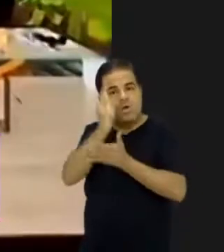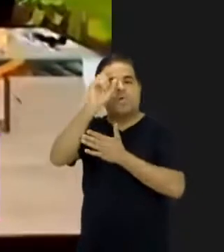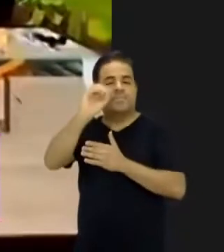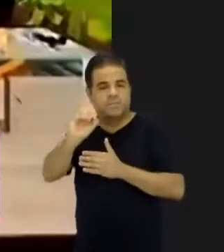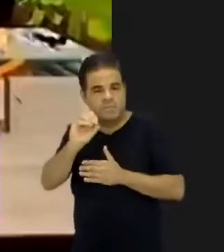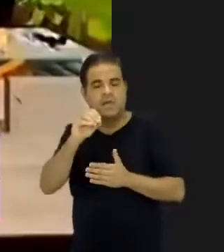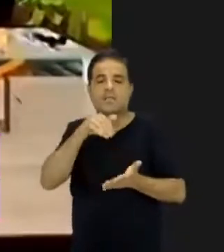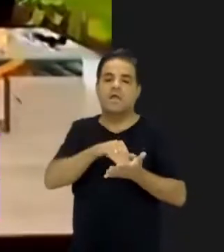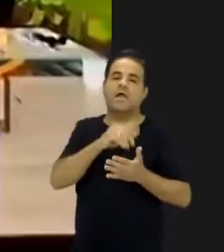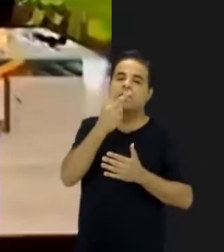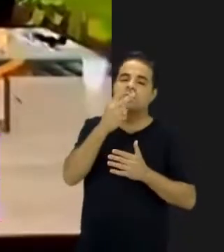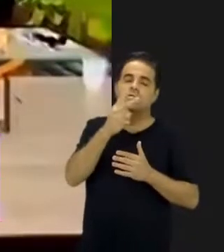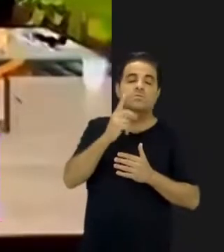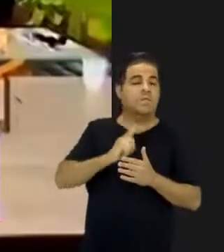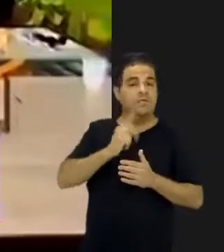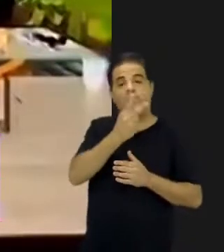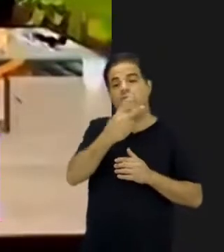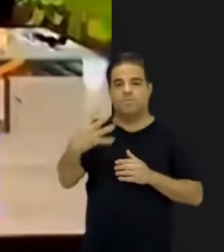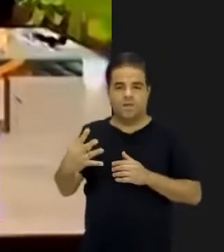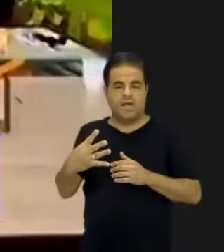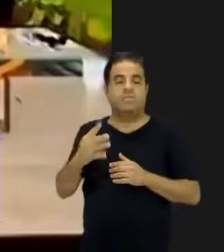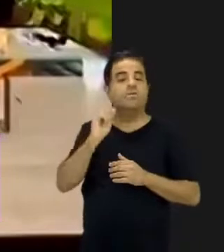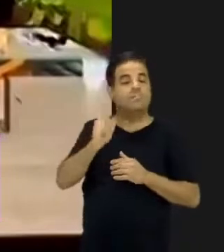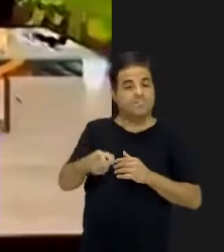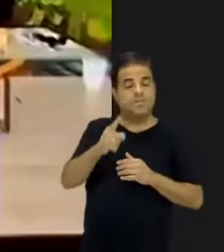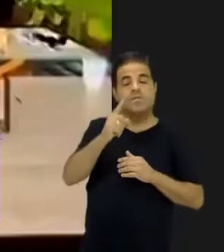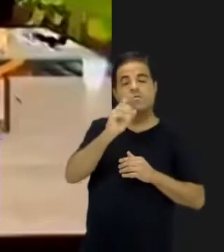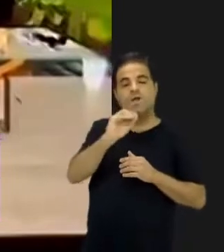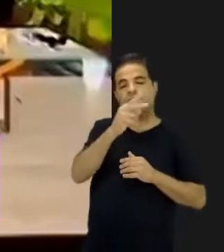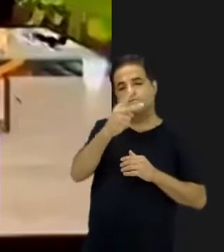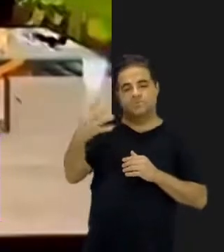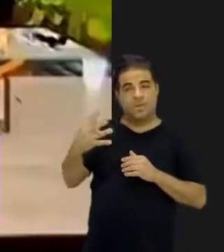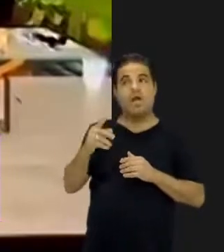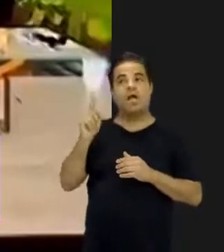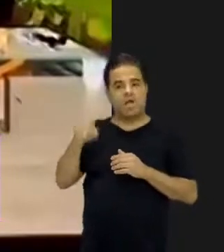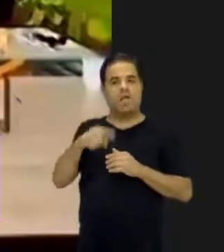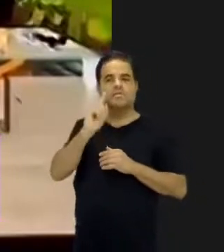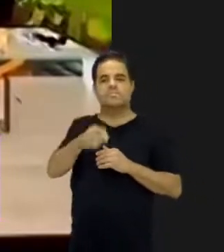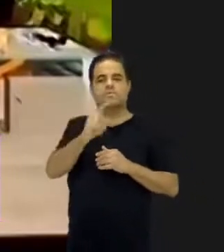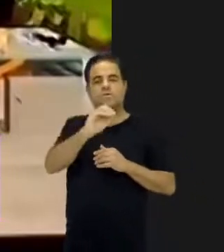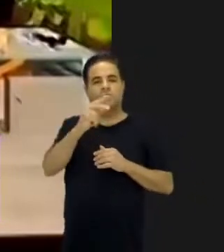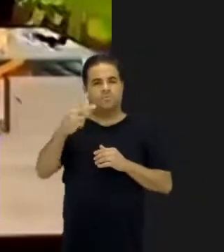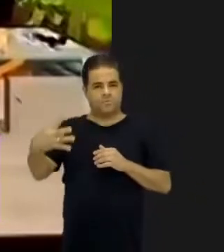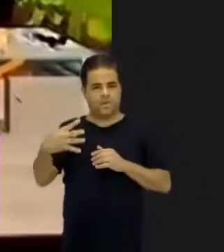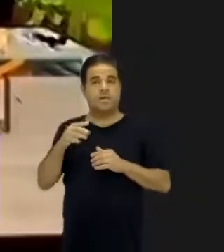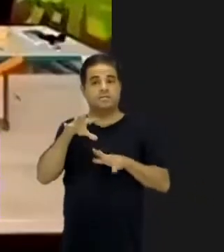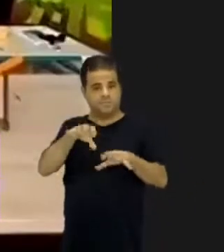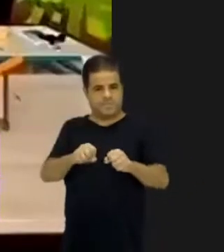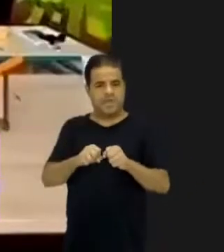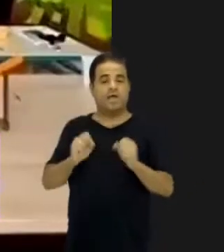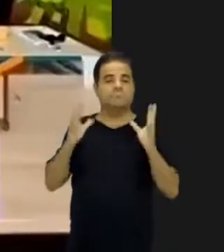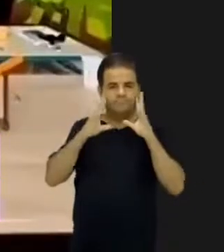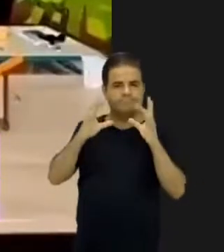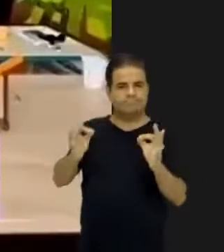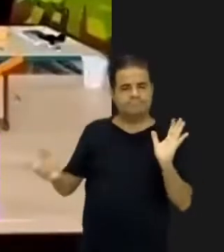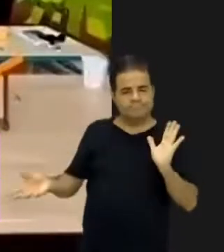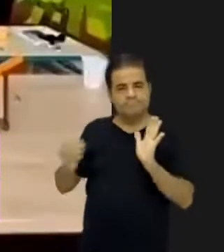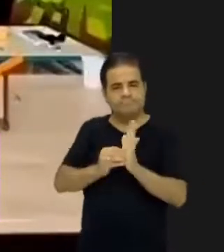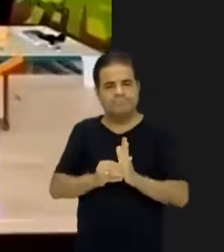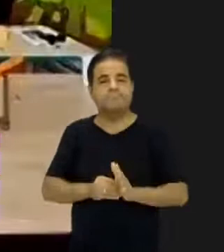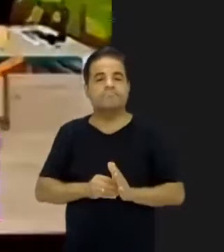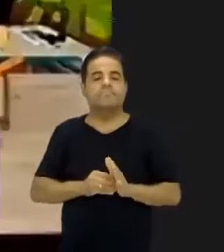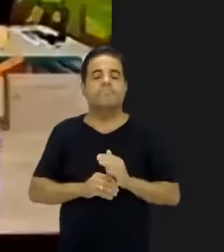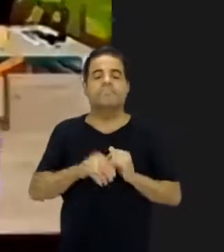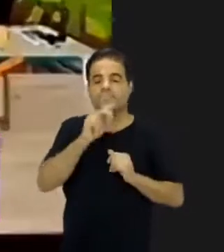até 1023, eu vou ter 24. 1024, tá? Esses 1024. Se eu pegar aqui a tensão, né, final,